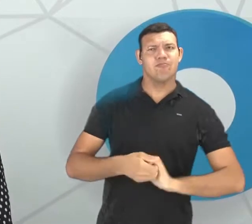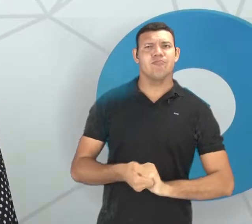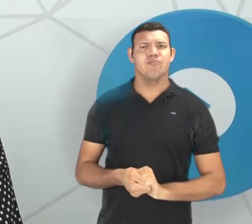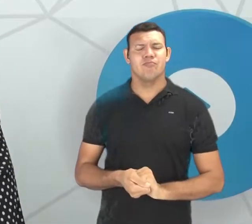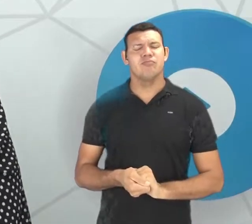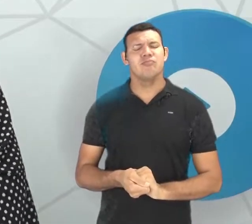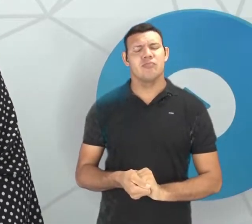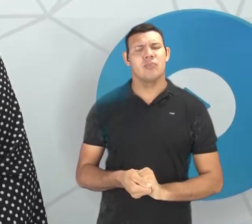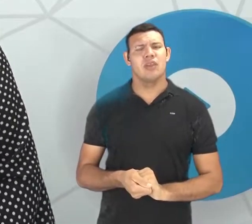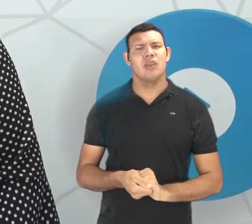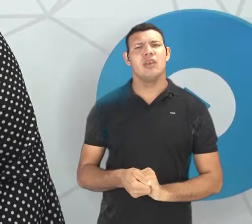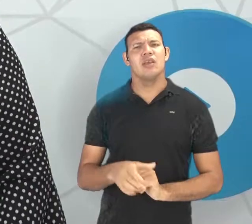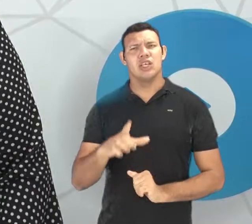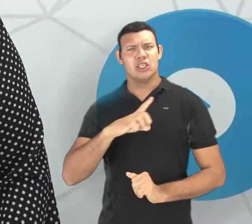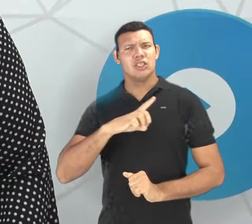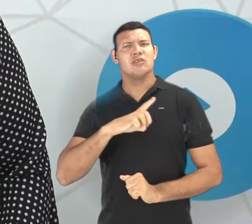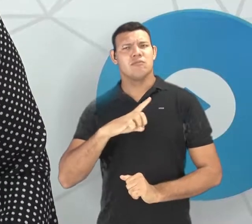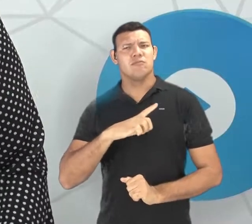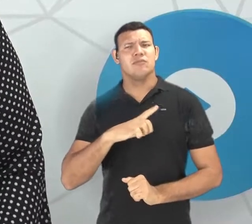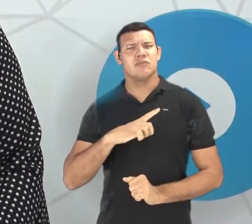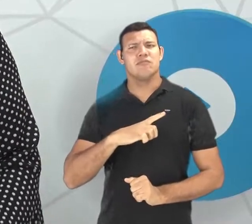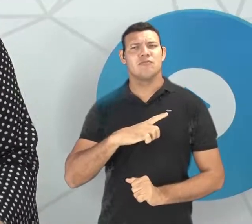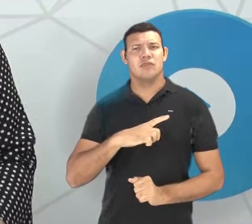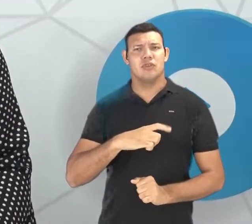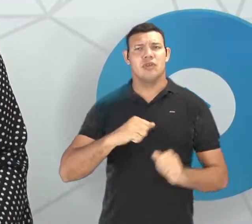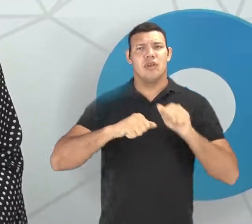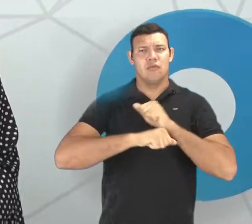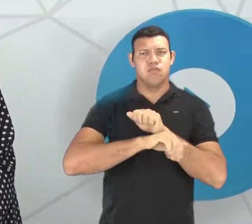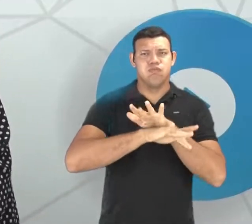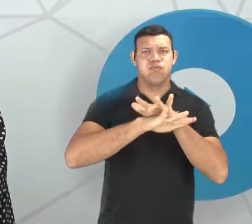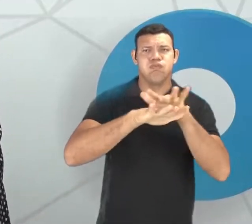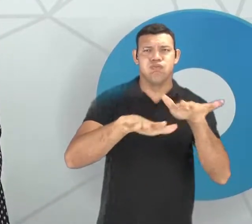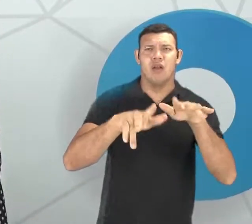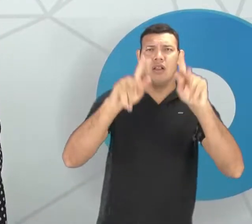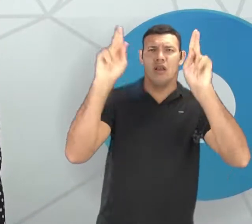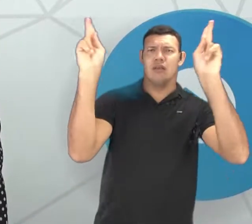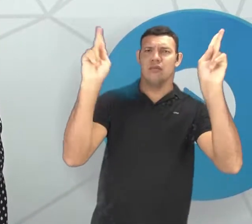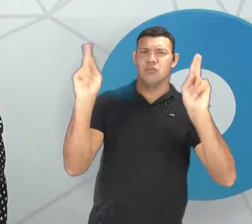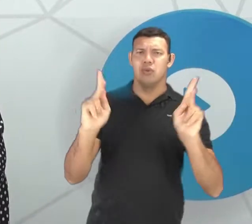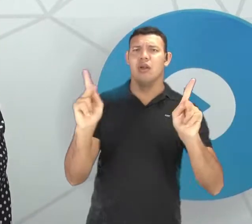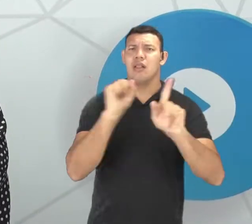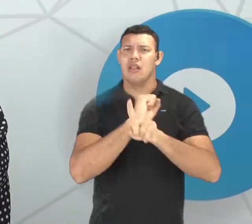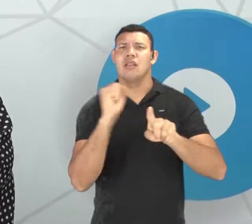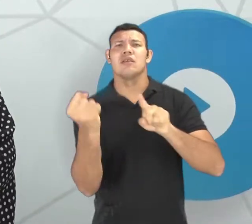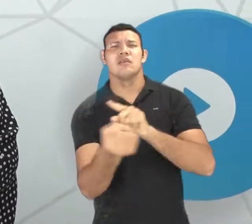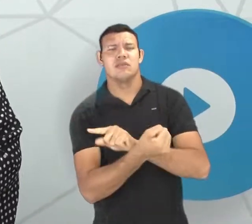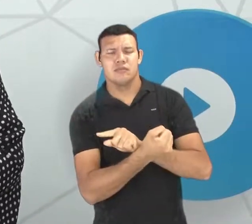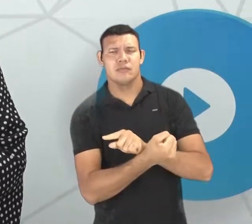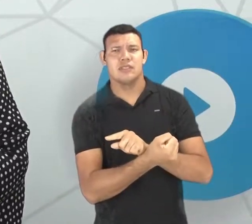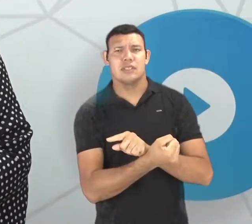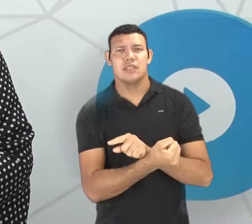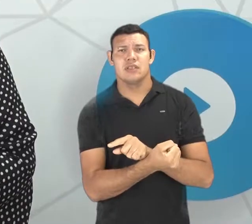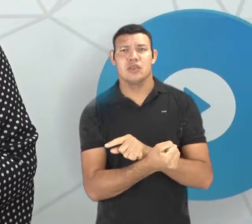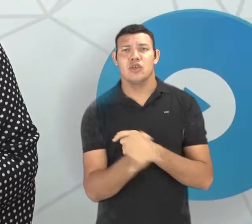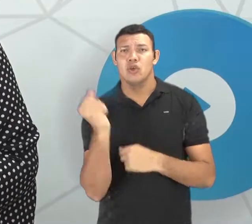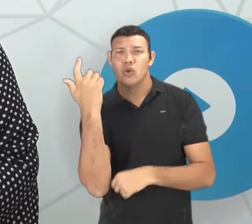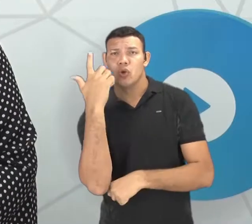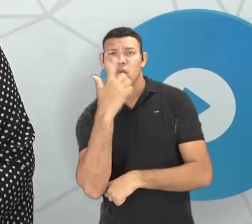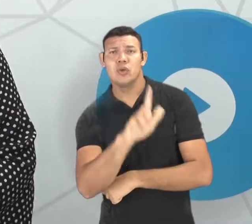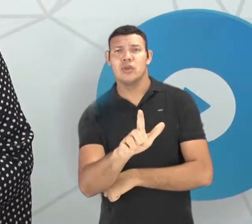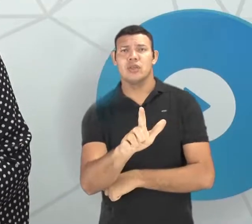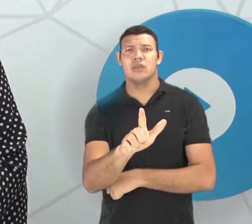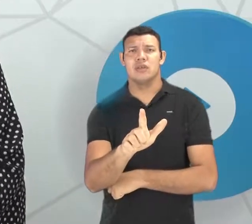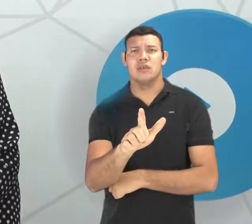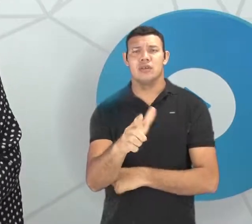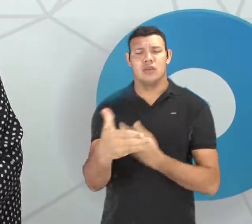que possamos desenvolver a paz social. E essa paz social ela só se pode alcançar